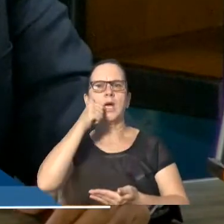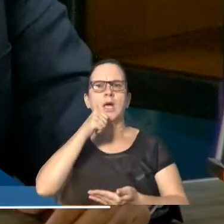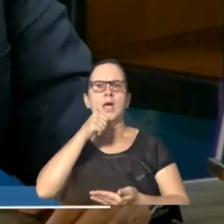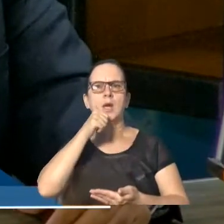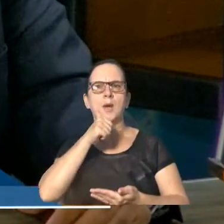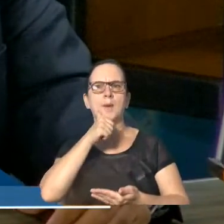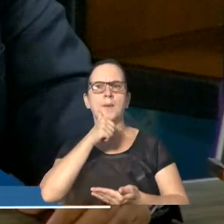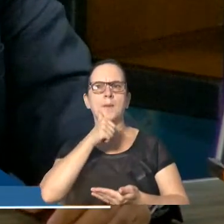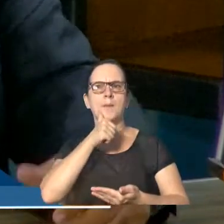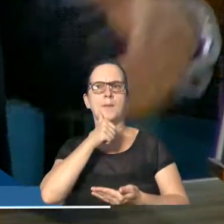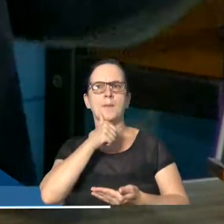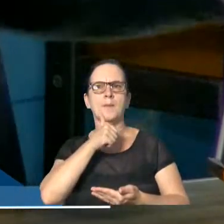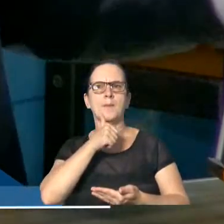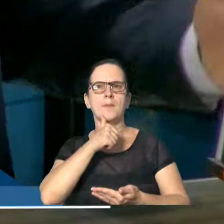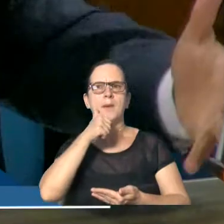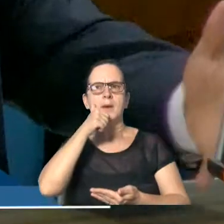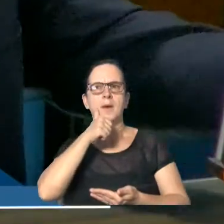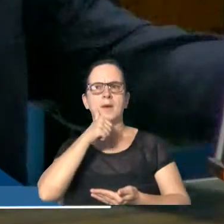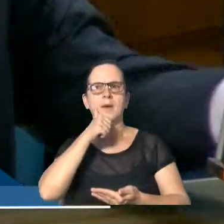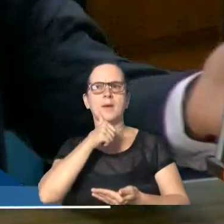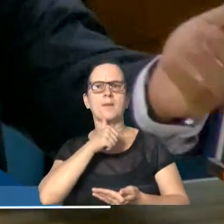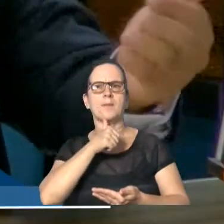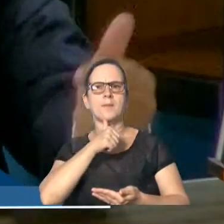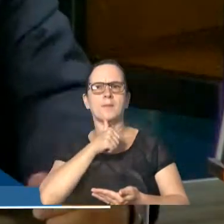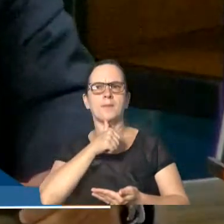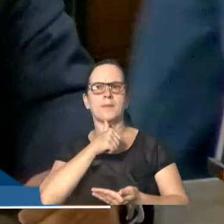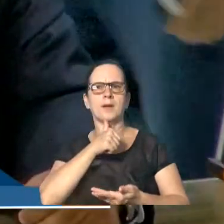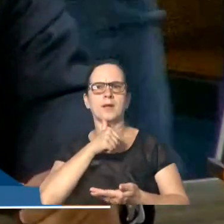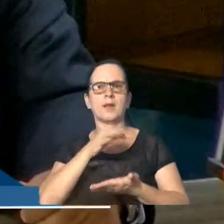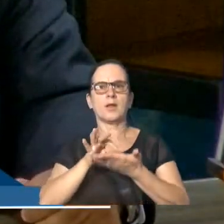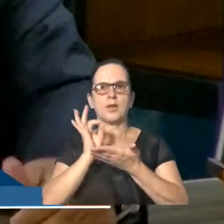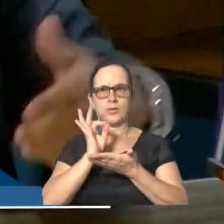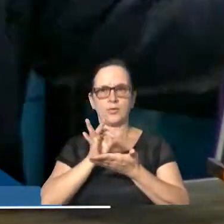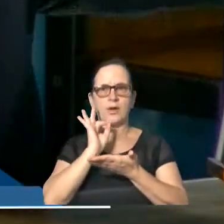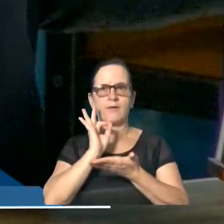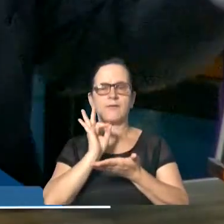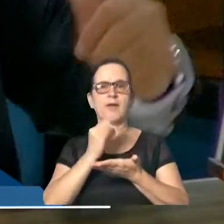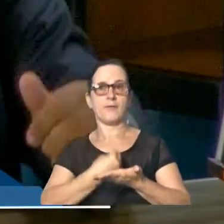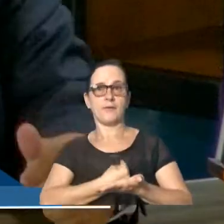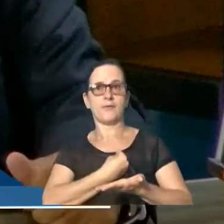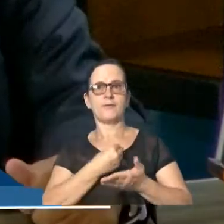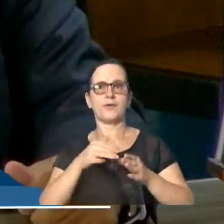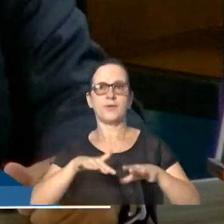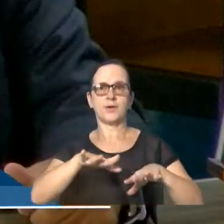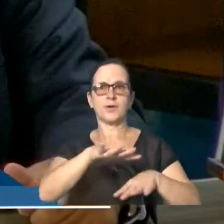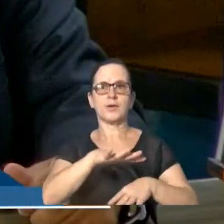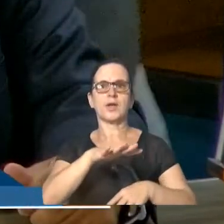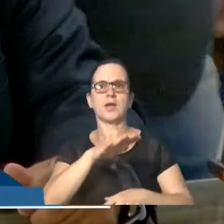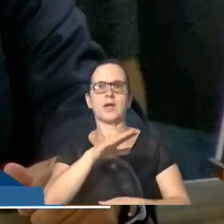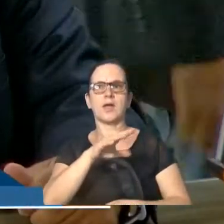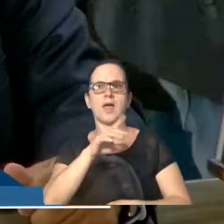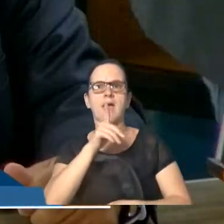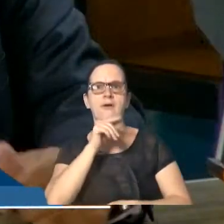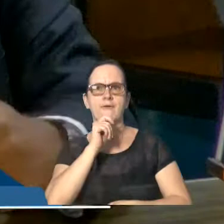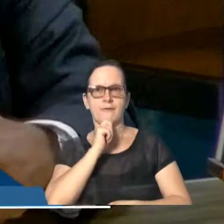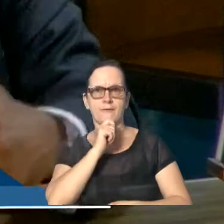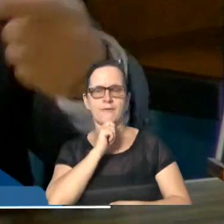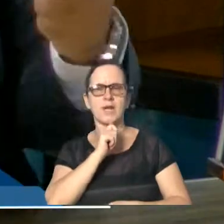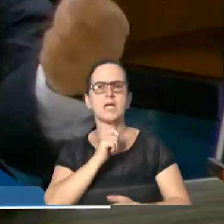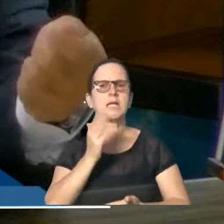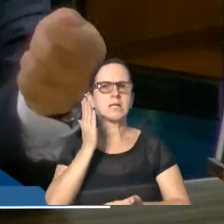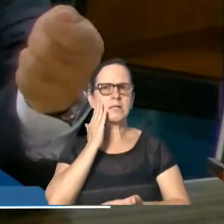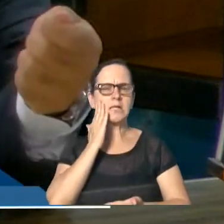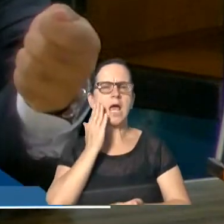aqui, ó, que está servindo um café para a gente, mora lá e sabe do que nós estamos falando. E poderia ser resolvido. Só